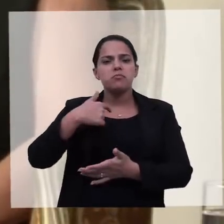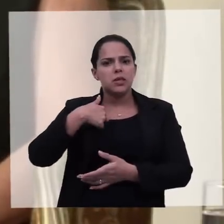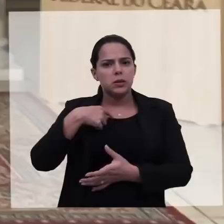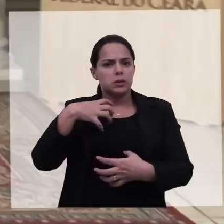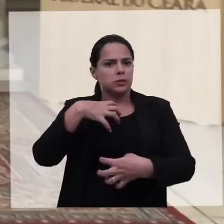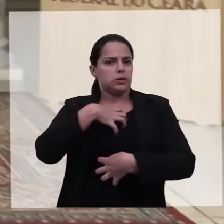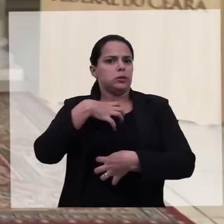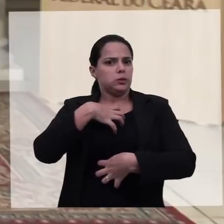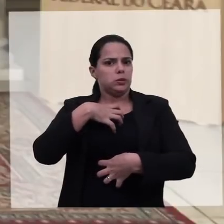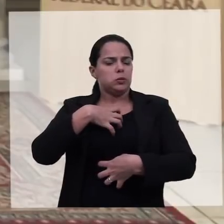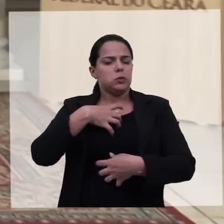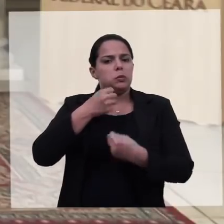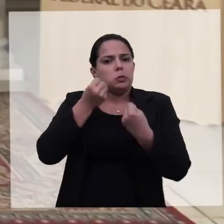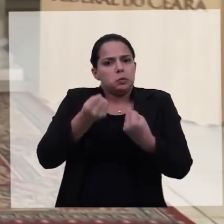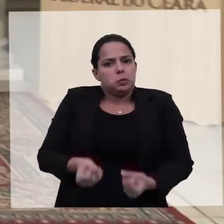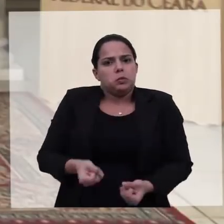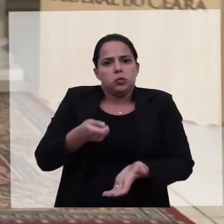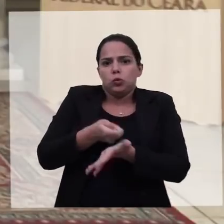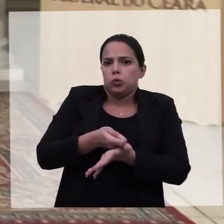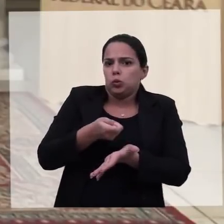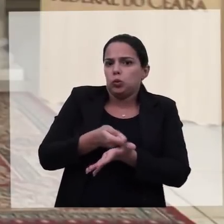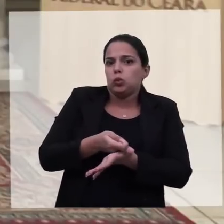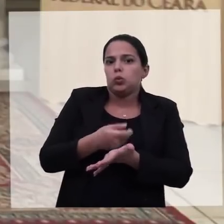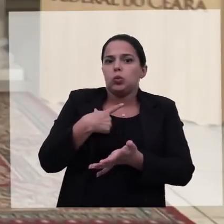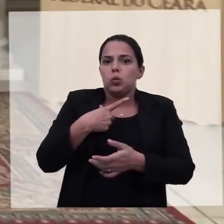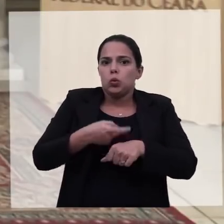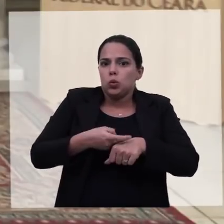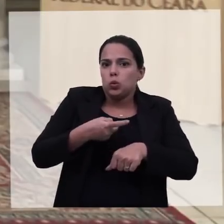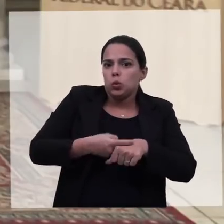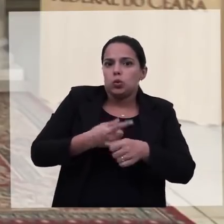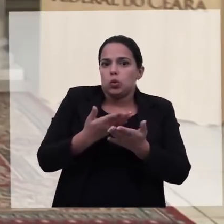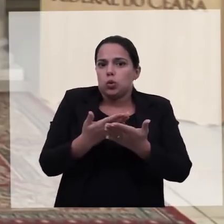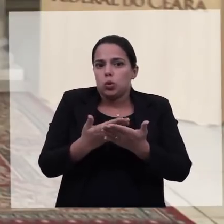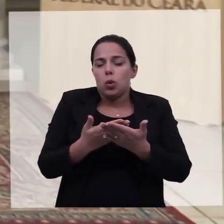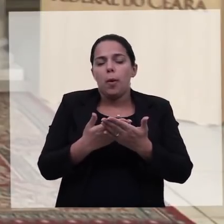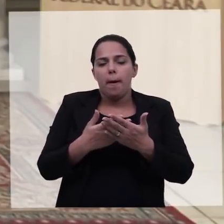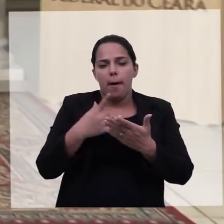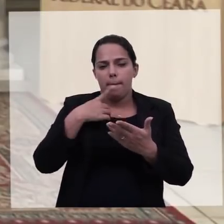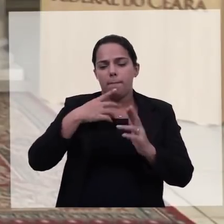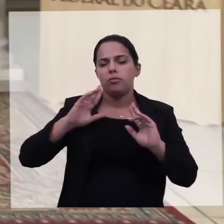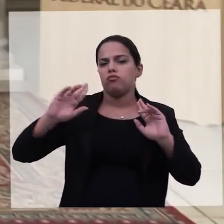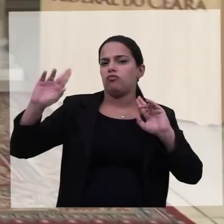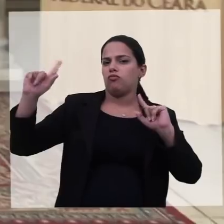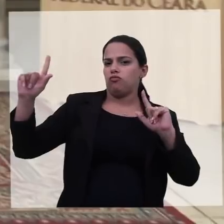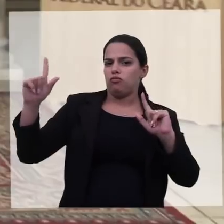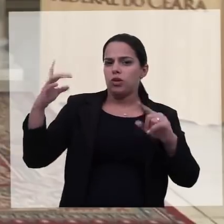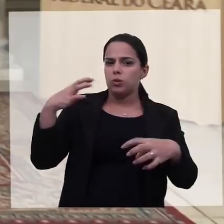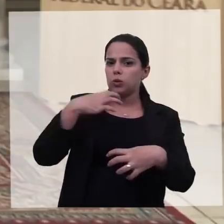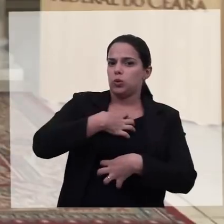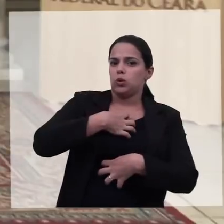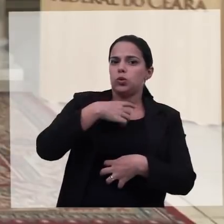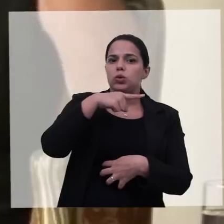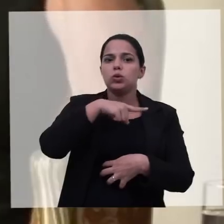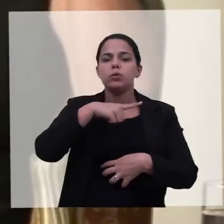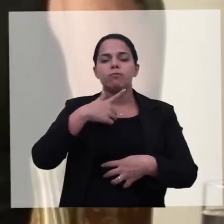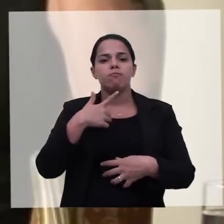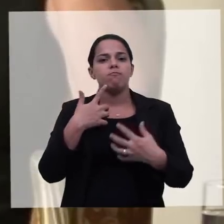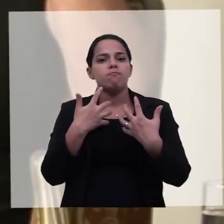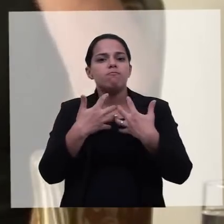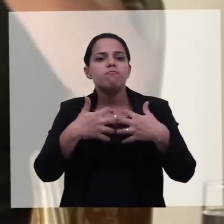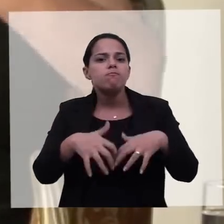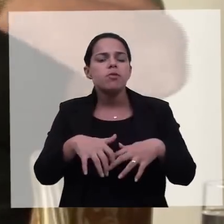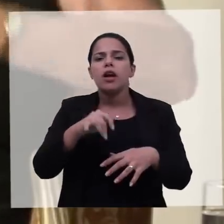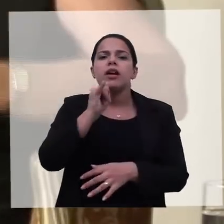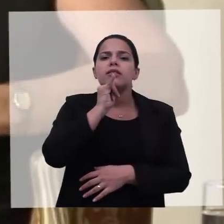que cobrava mais. Então teve esse impacto assim, da dimensão, de todo o suporte que a